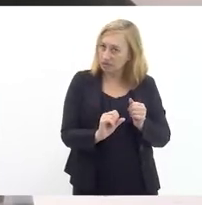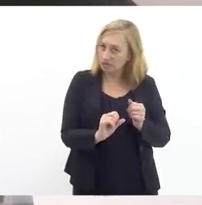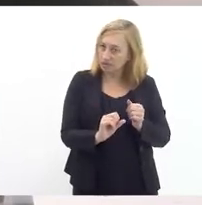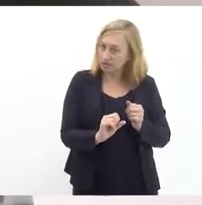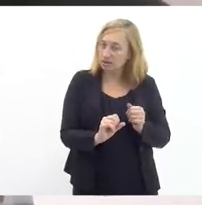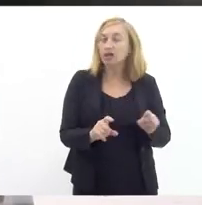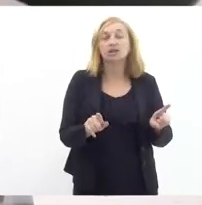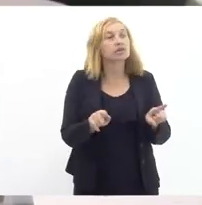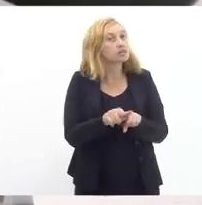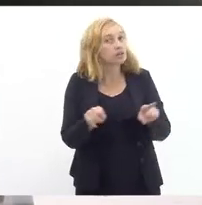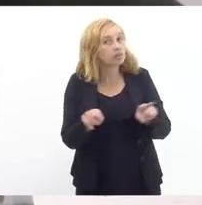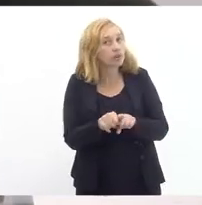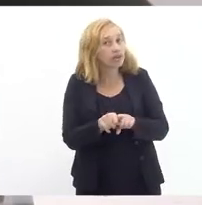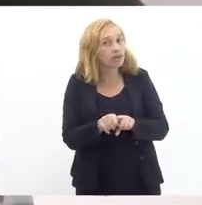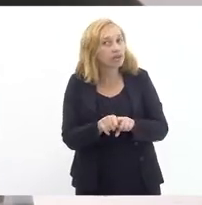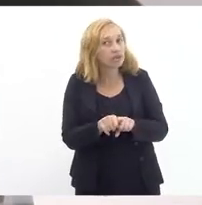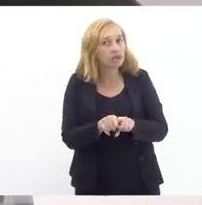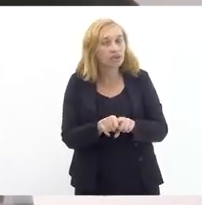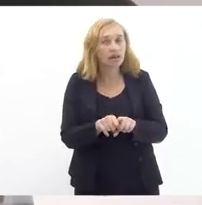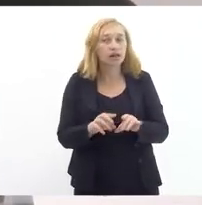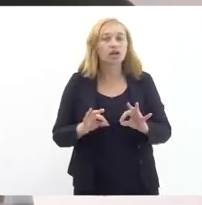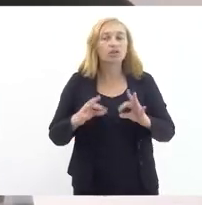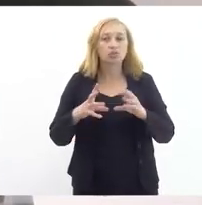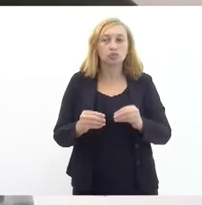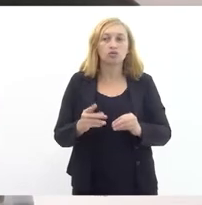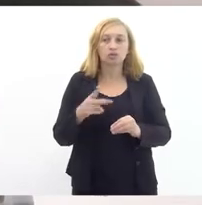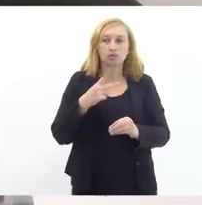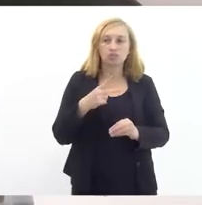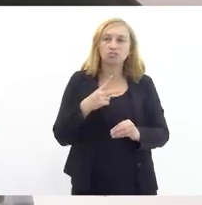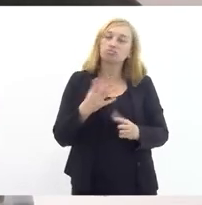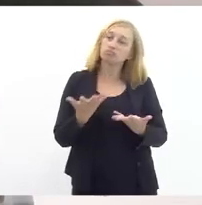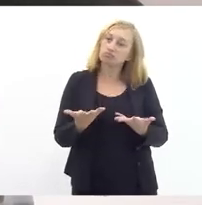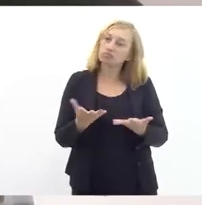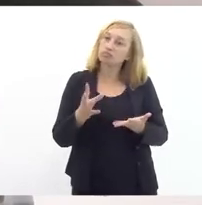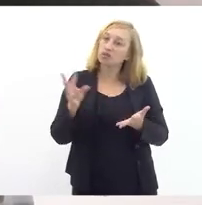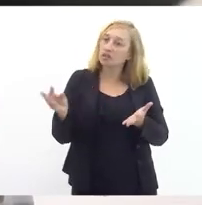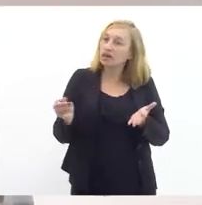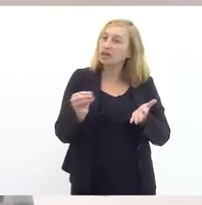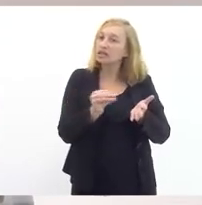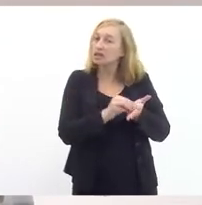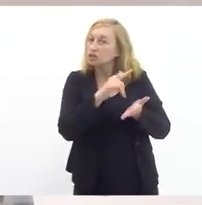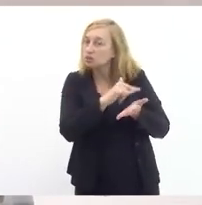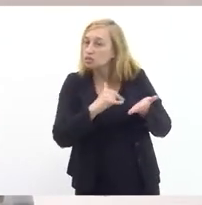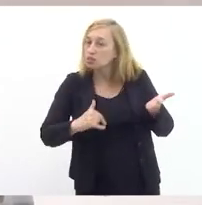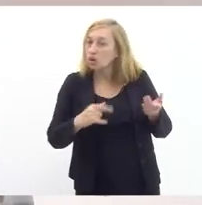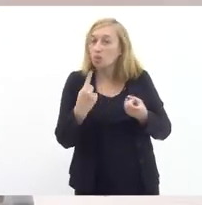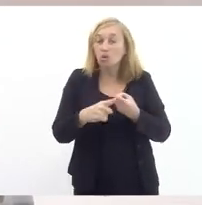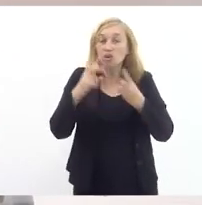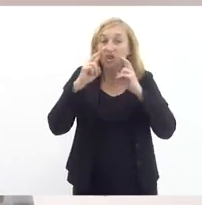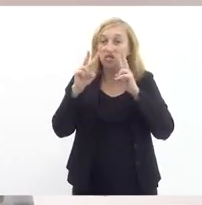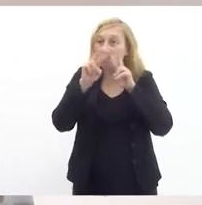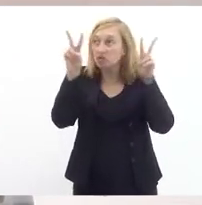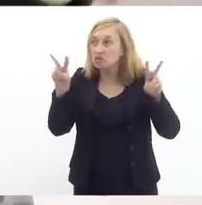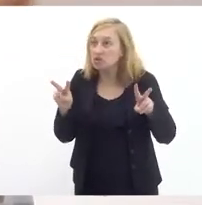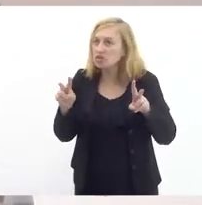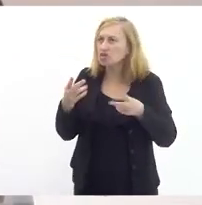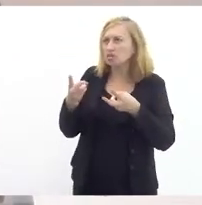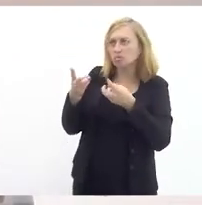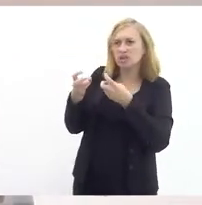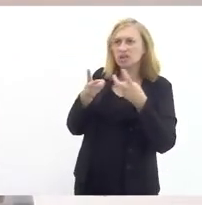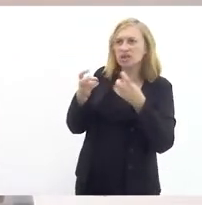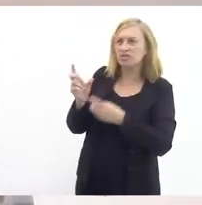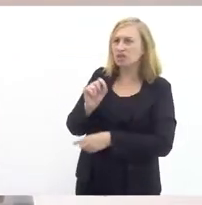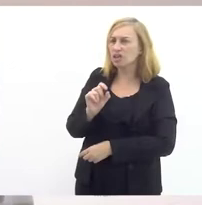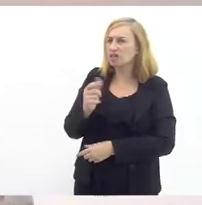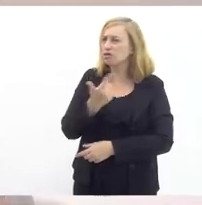e também dentro dos autos, deve estar isso constatado, porque visualmente se verifica que não